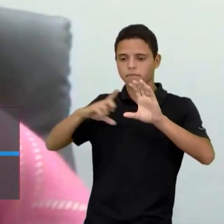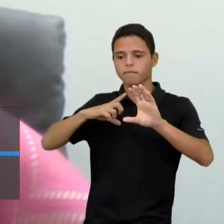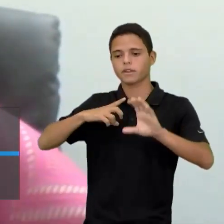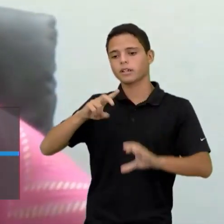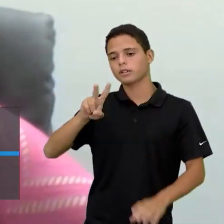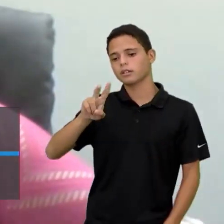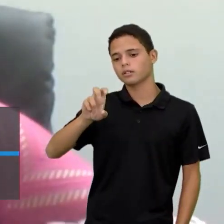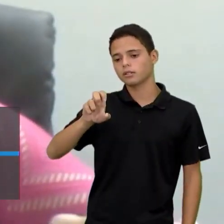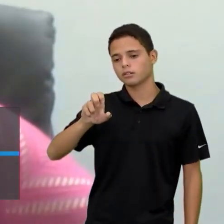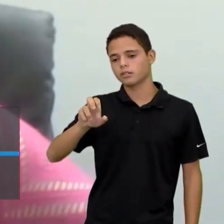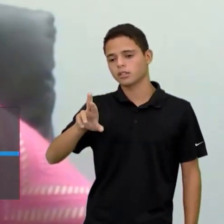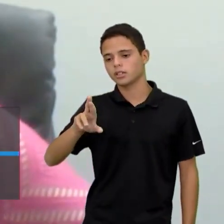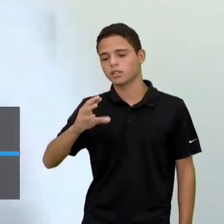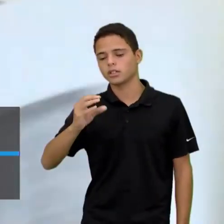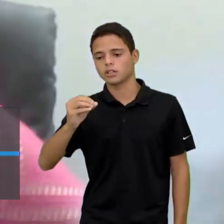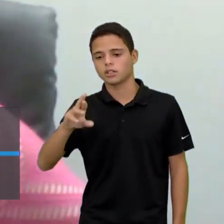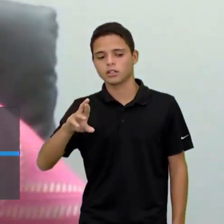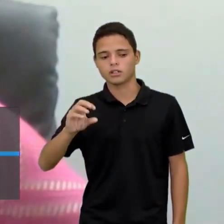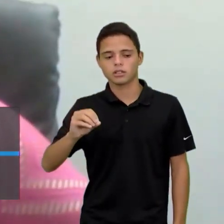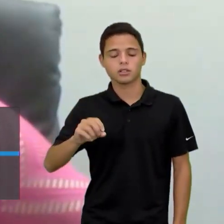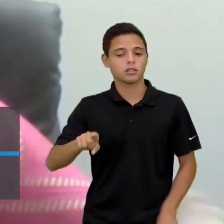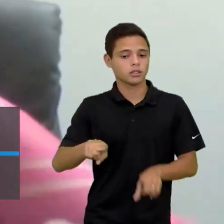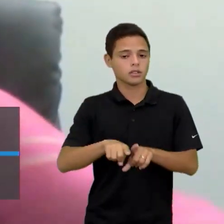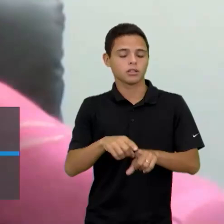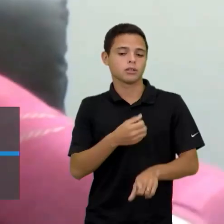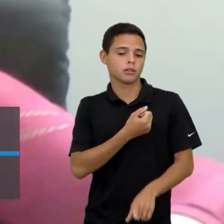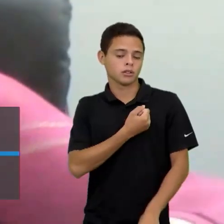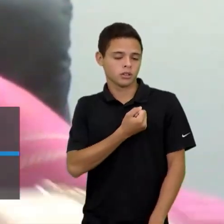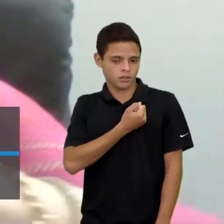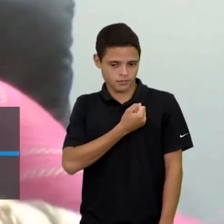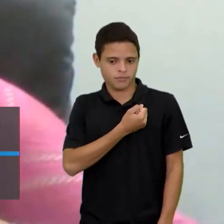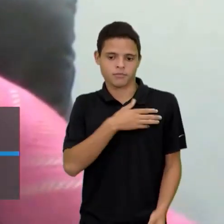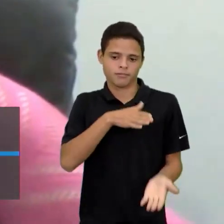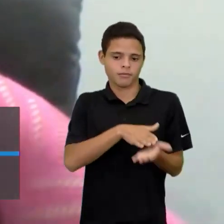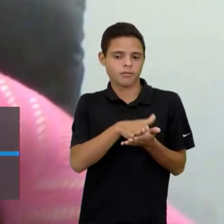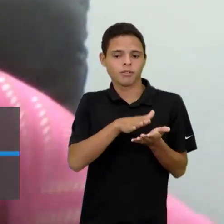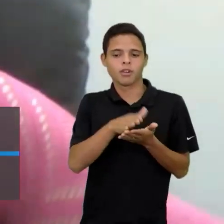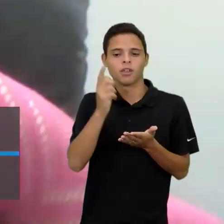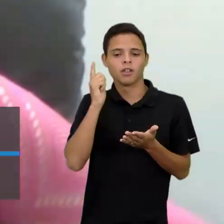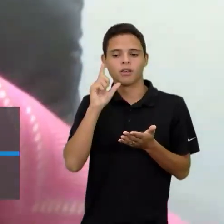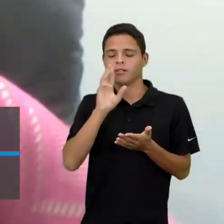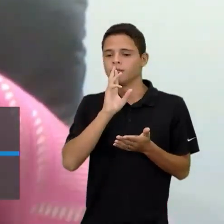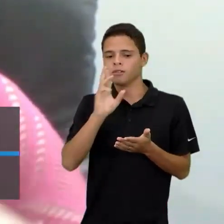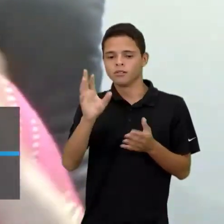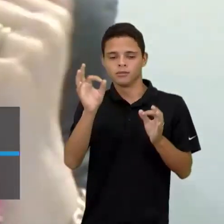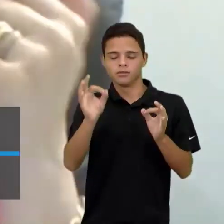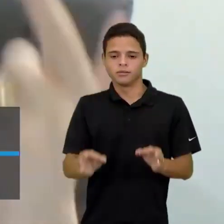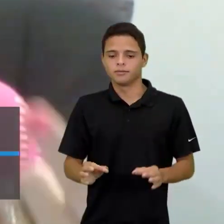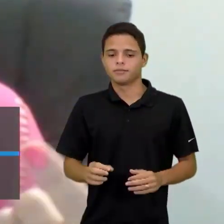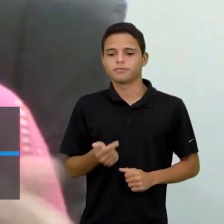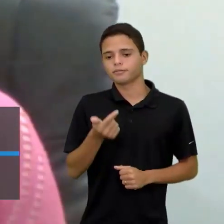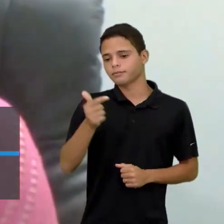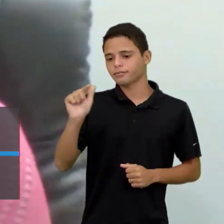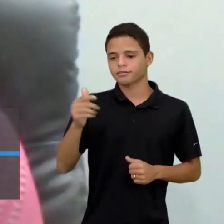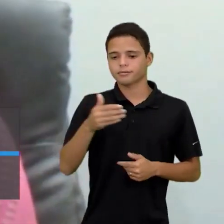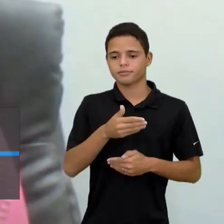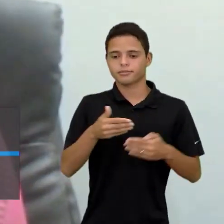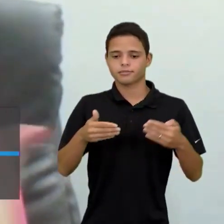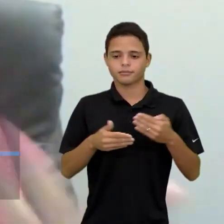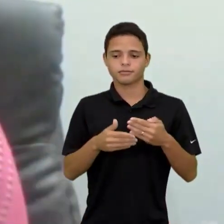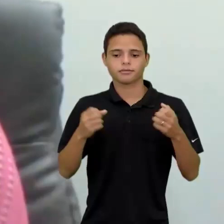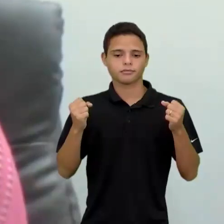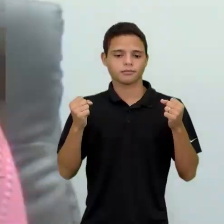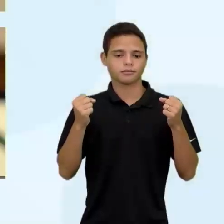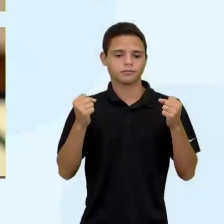vocês, e os números impressos, para eles poderem dar a resposta que precisa. No outro slide, eu falo